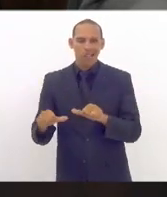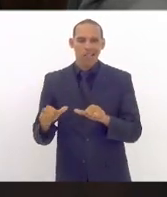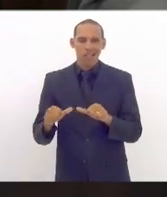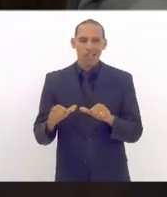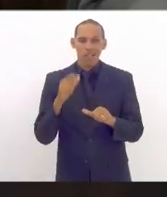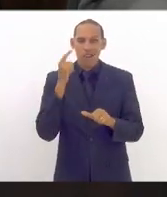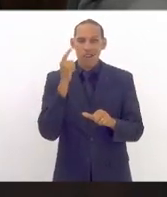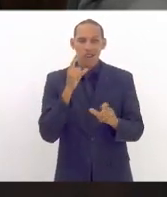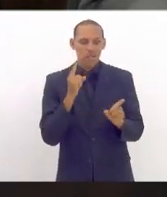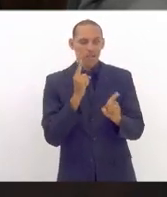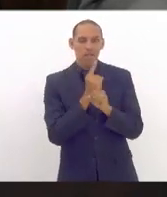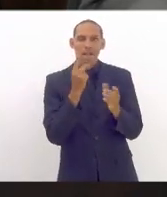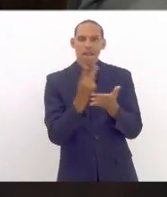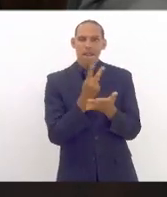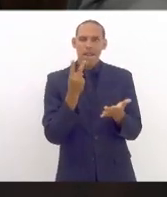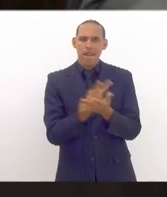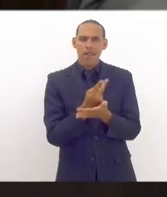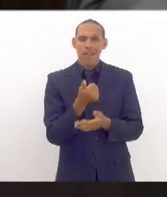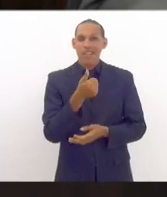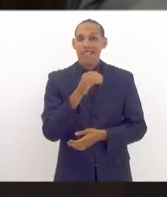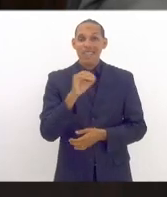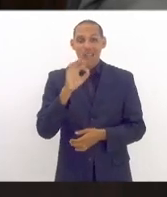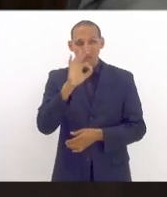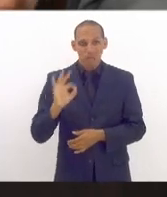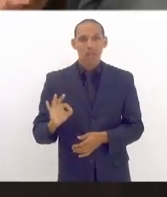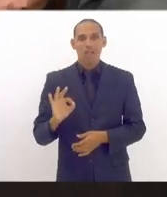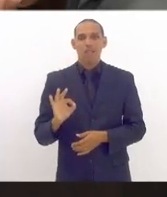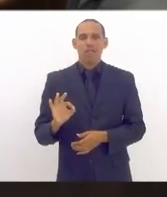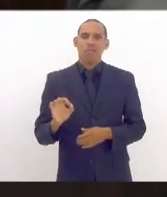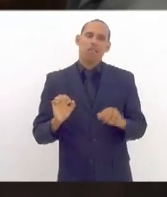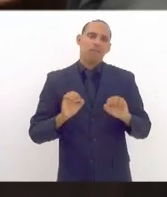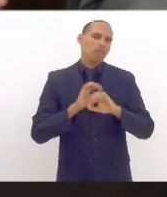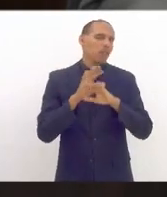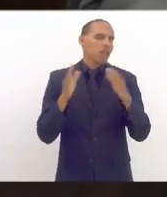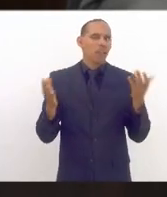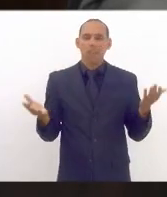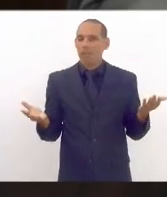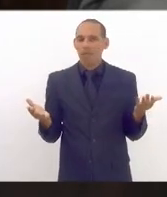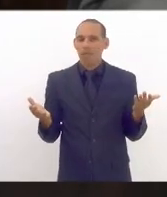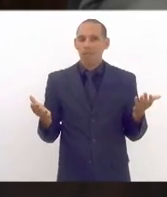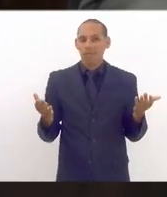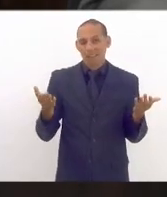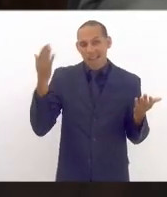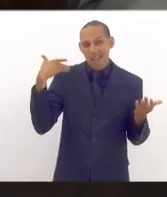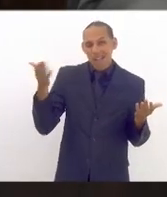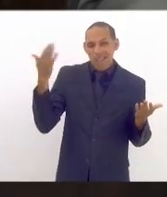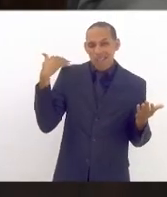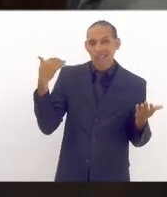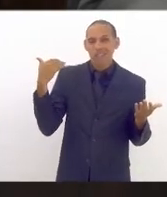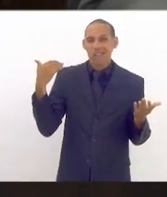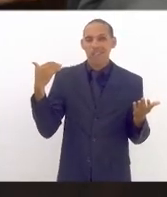constata um erro de 100% evidentemente que anterior